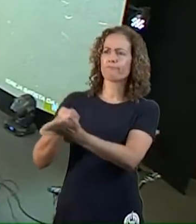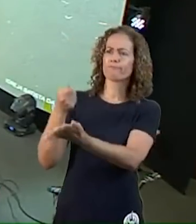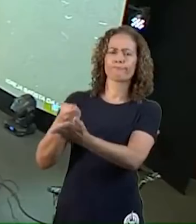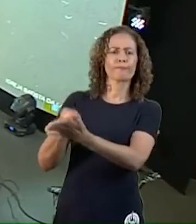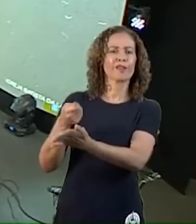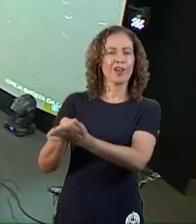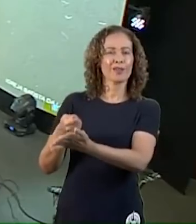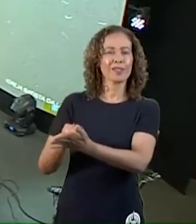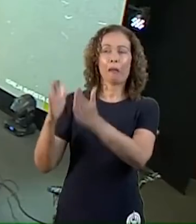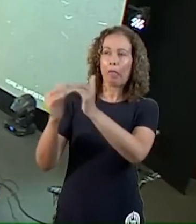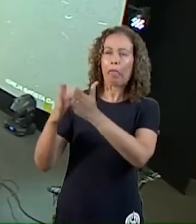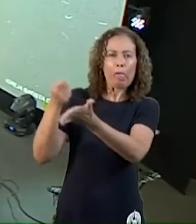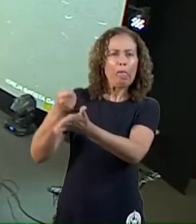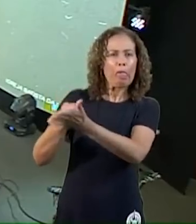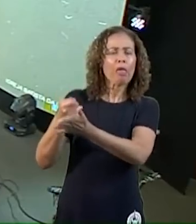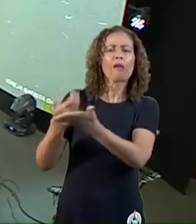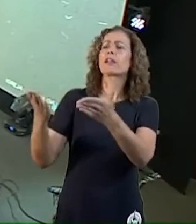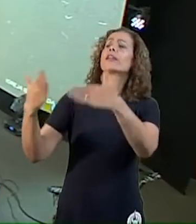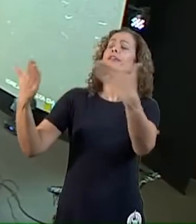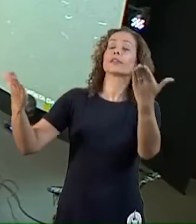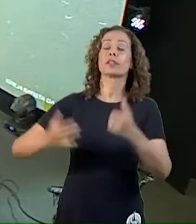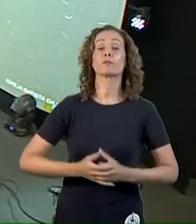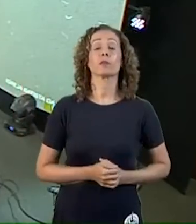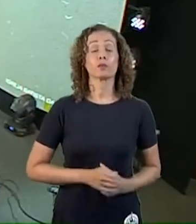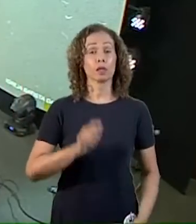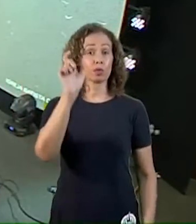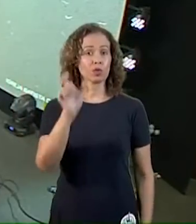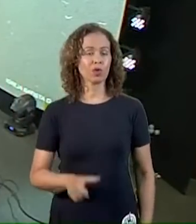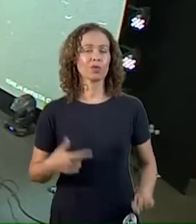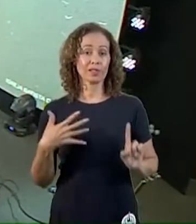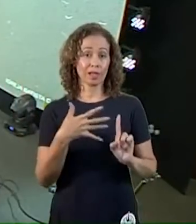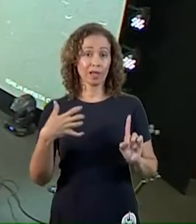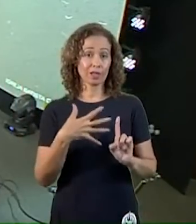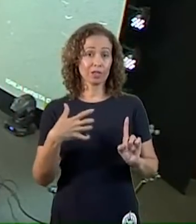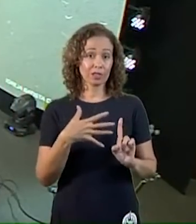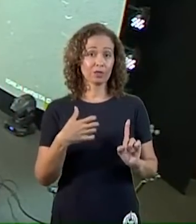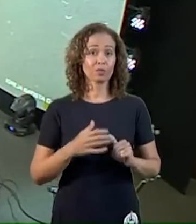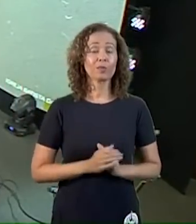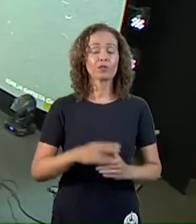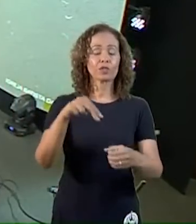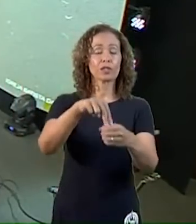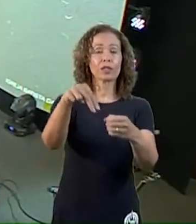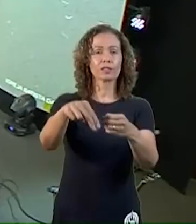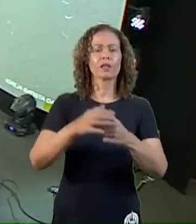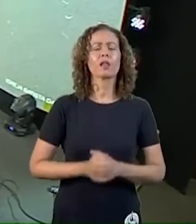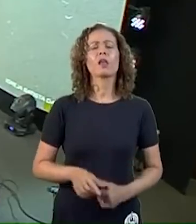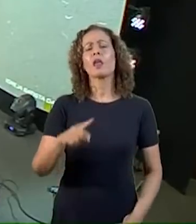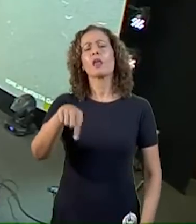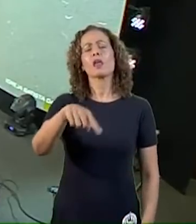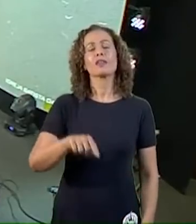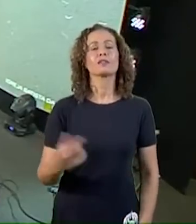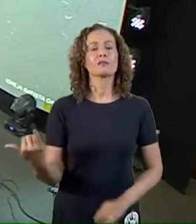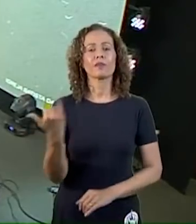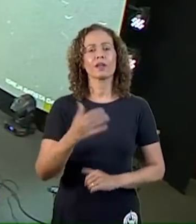A pessoa que ela está vivendo essa síndrome de Nazaré, você viu o que os nazarenos falaram com ele? Faze aqui em Nazaré